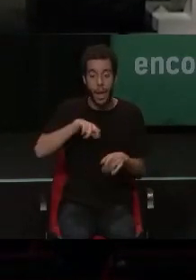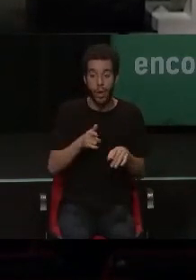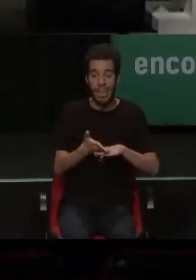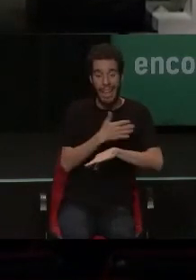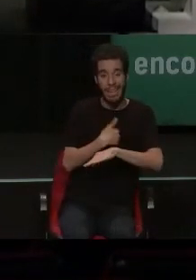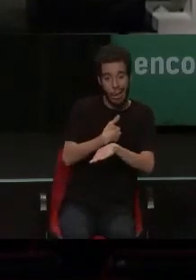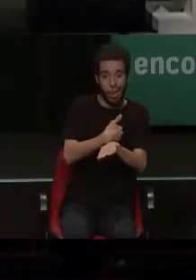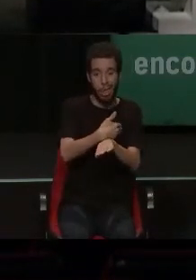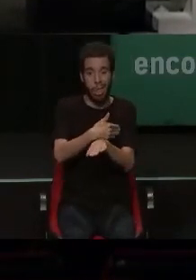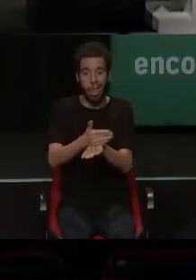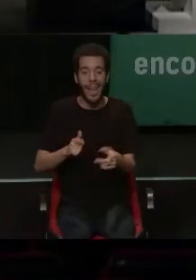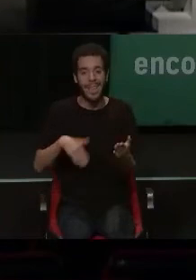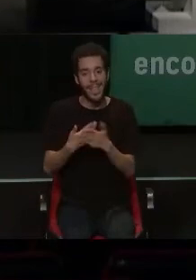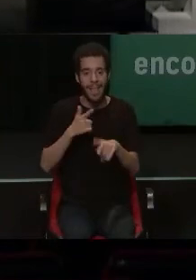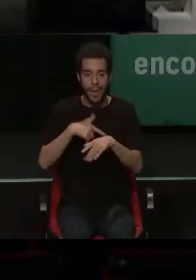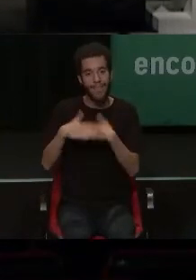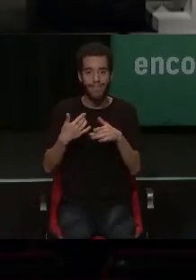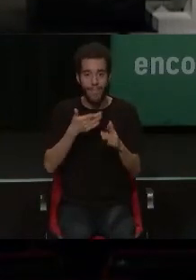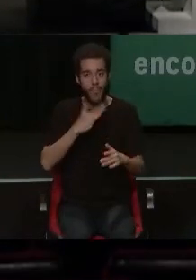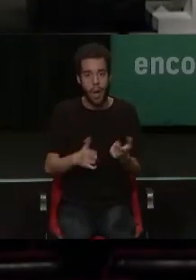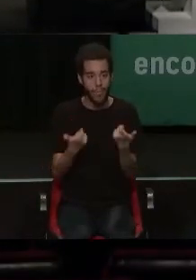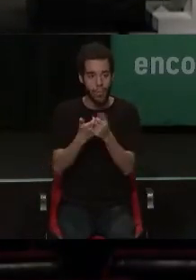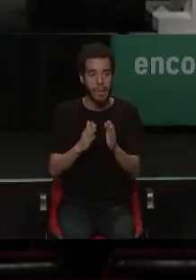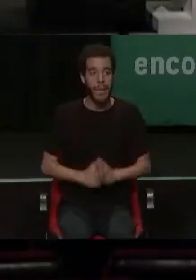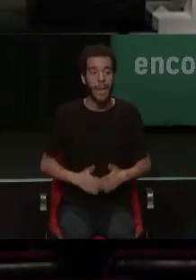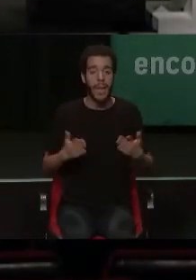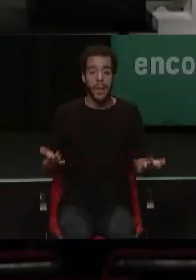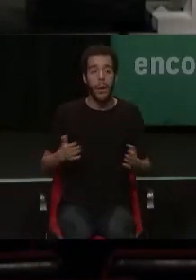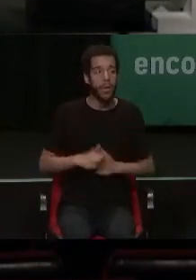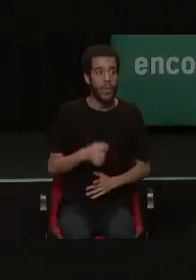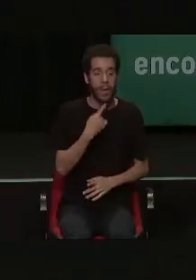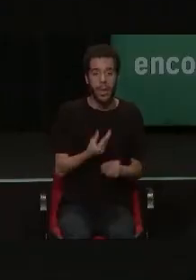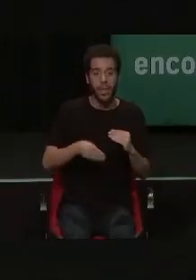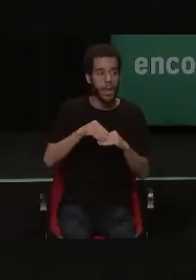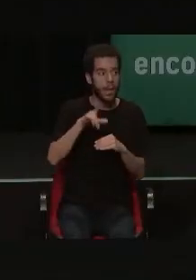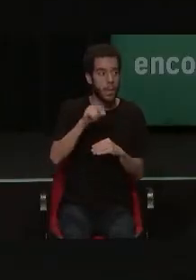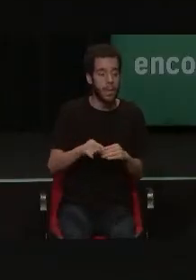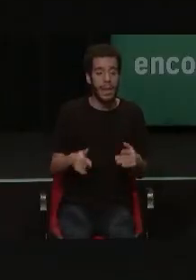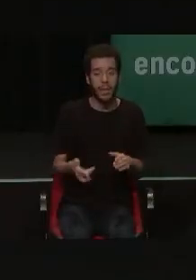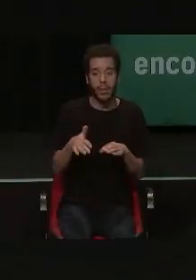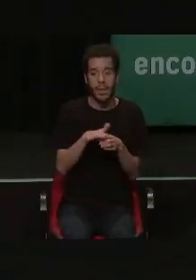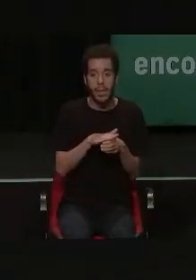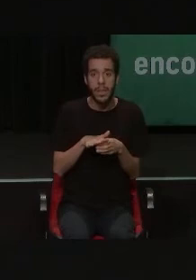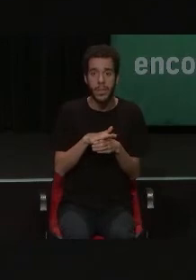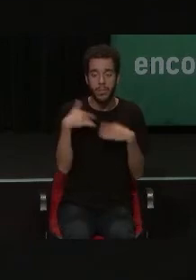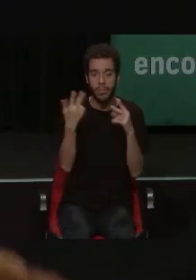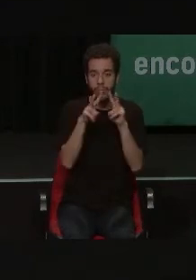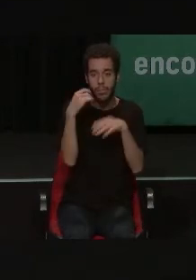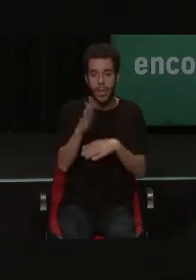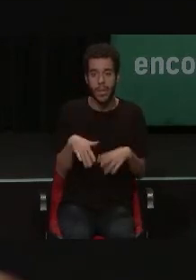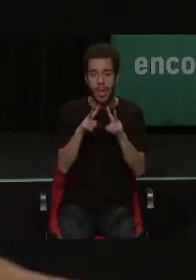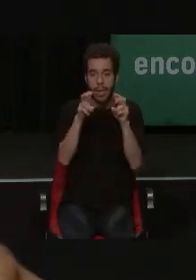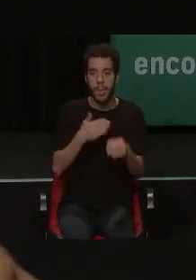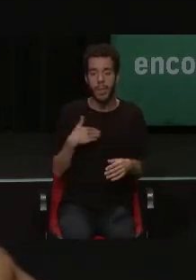atrasados e recuperámos o tempo. Também dizer que é muito interessante numa sessão de saúde pública os temas tenham